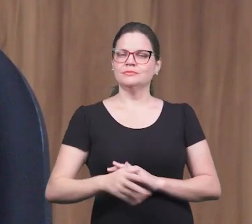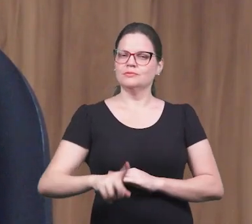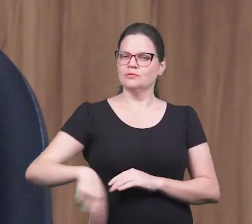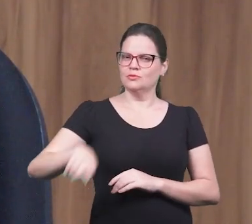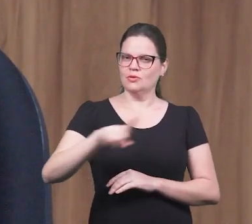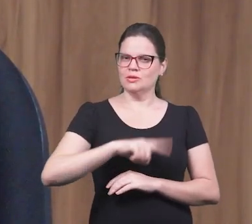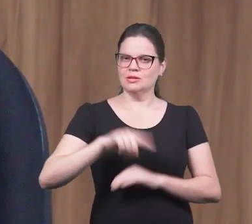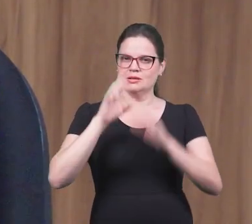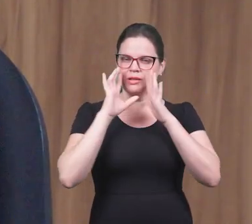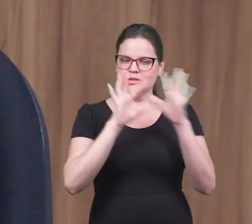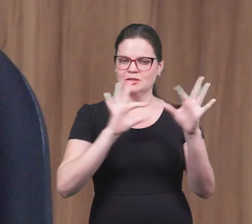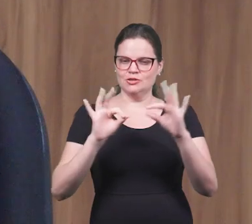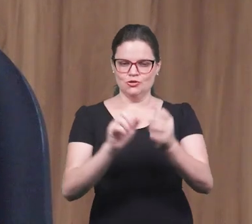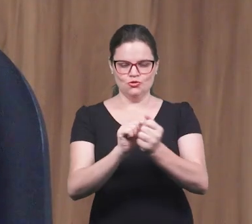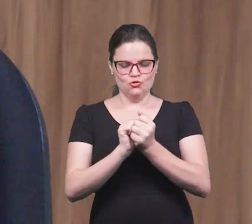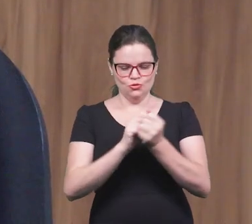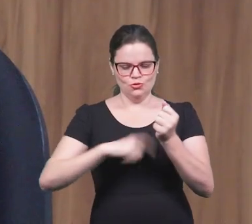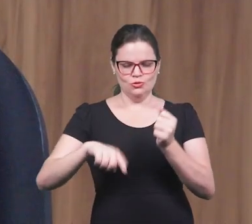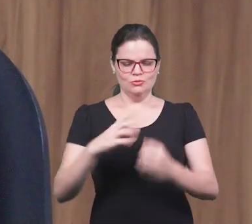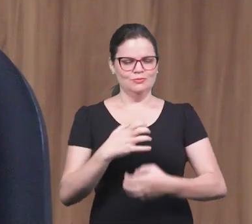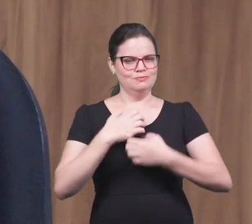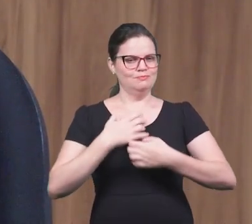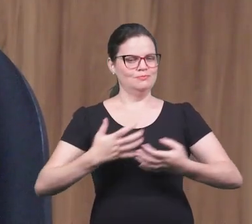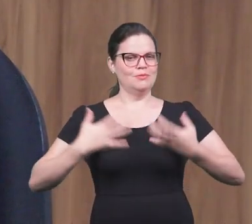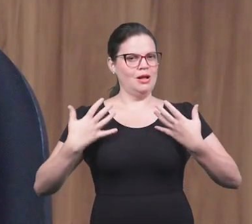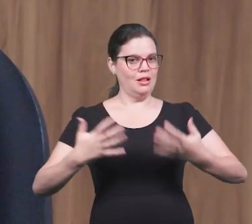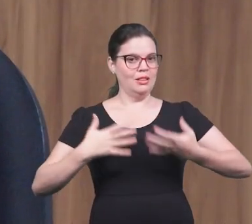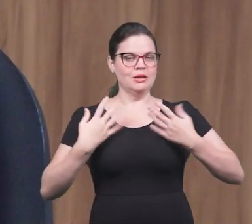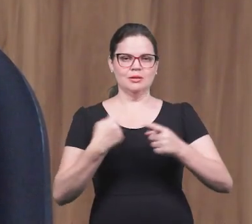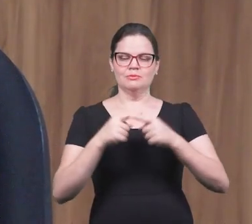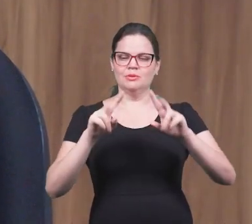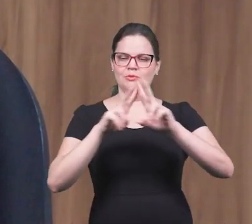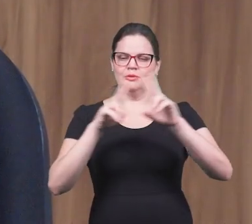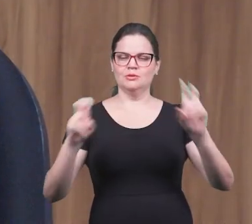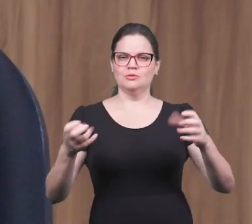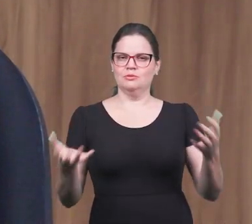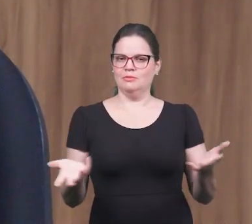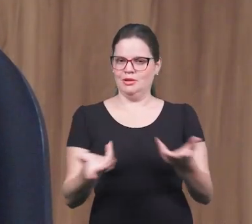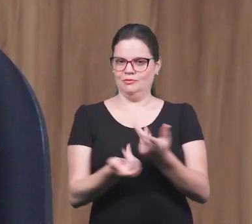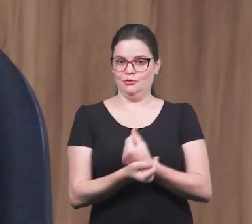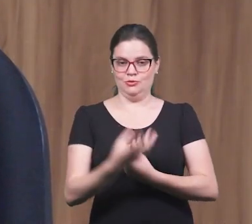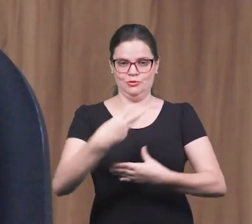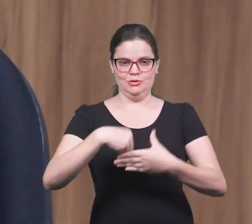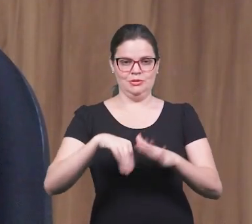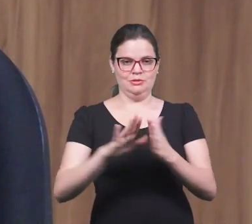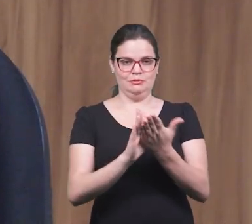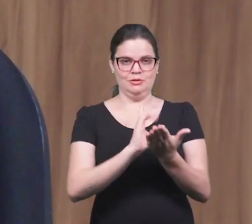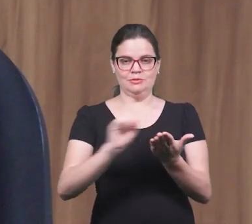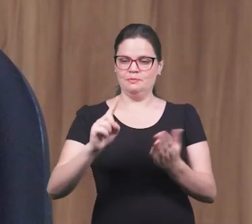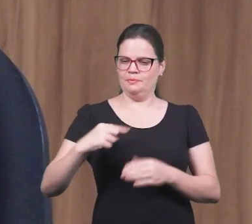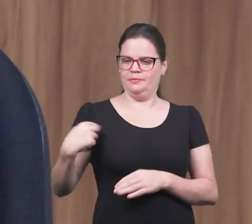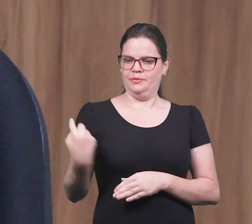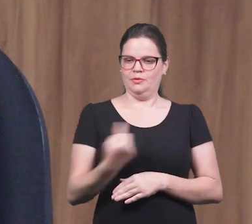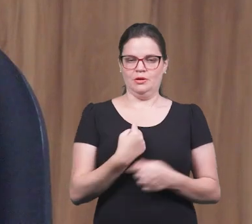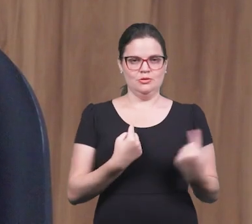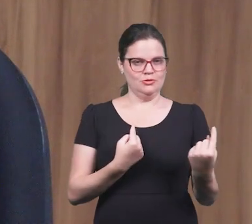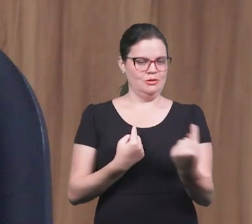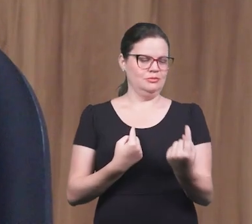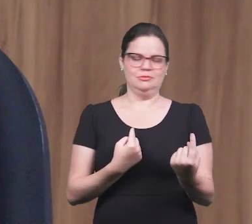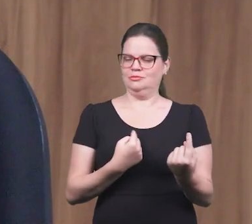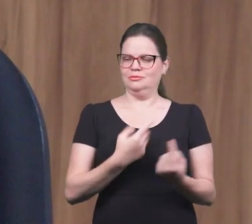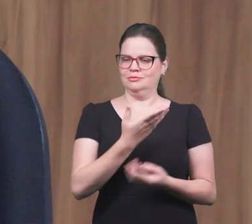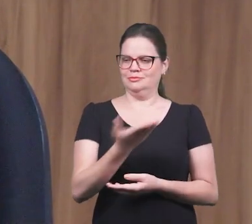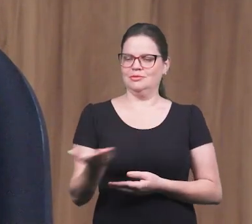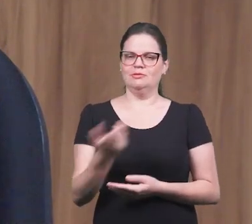é uma alegria ter você conosco, começarmos aqui esse assunto maravilhoso da palavra. E aqui não estamos sozinhos,